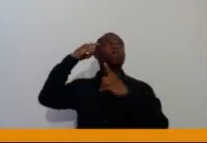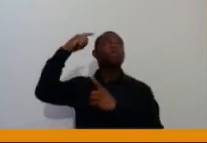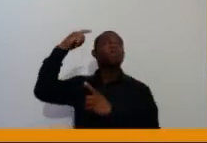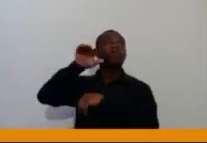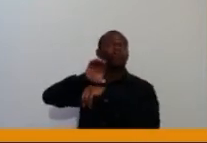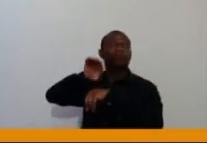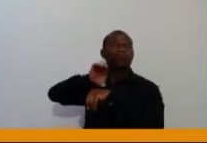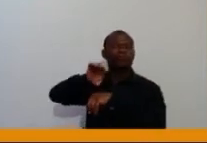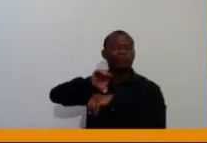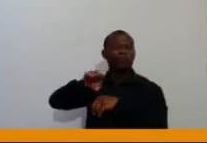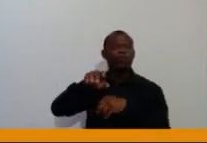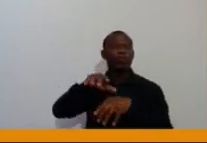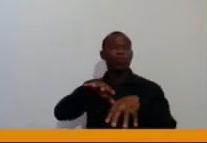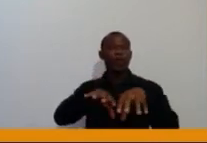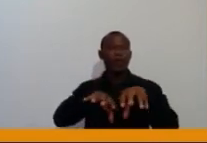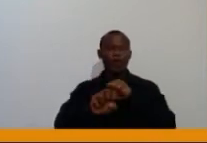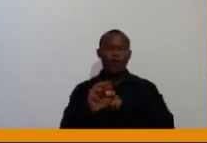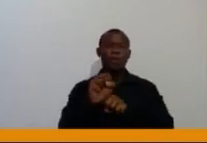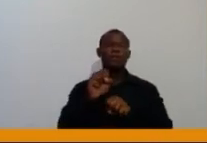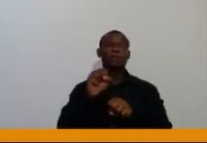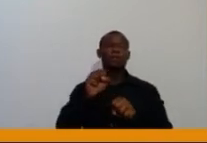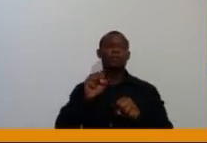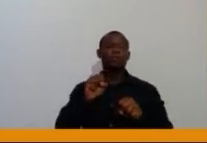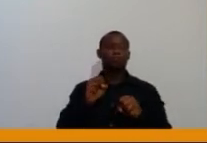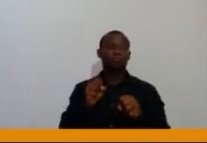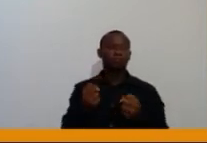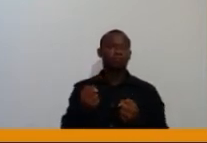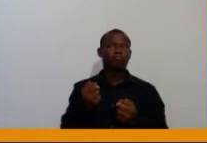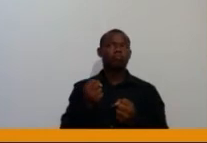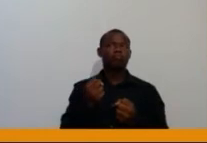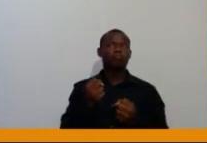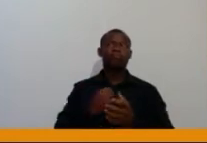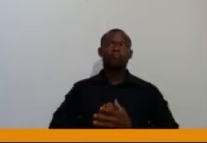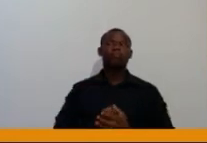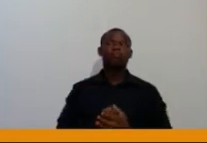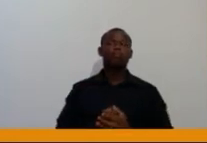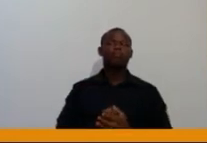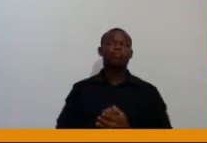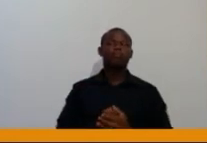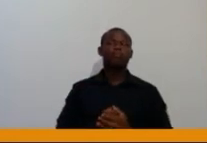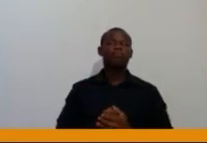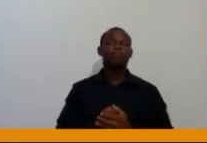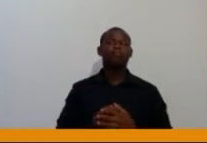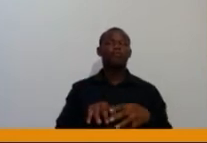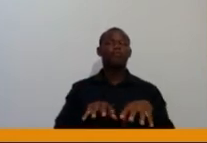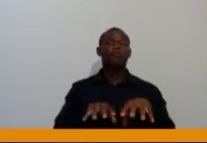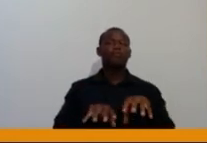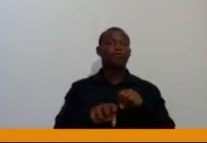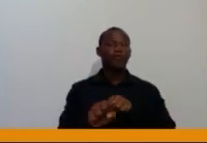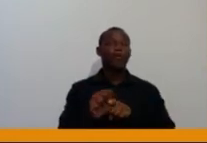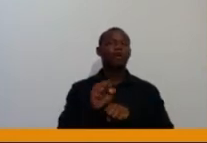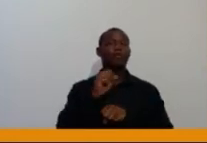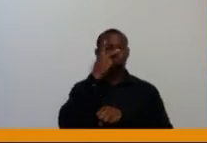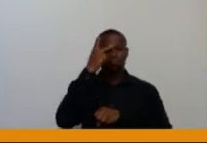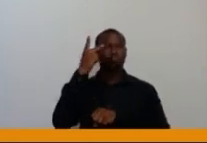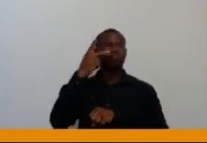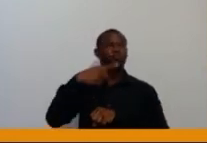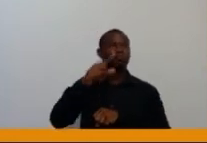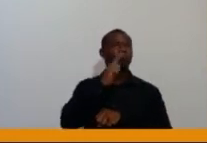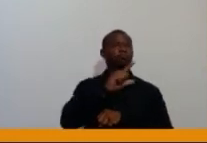que são essa instituição inicial, que atende muito trabalhadores, né? Você sabe